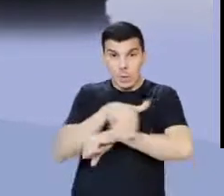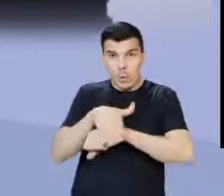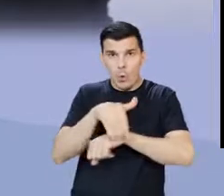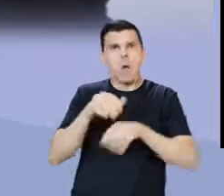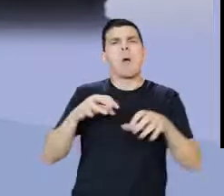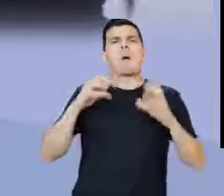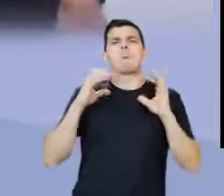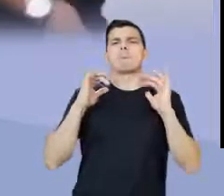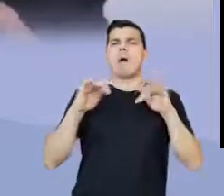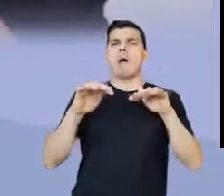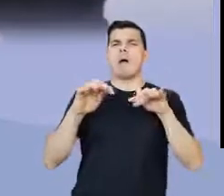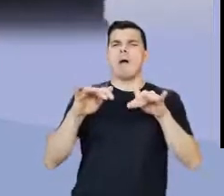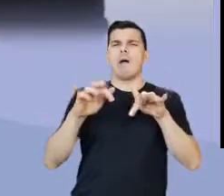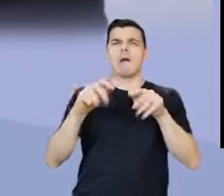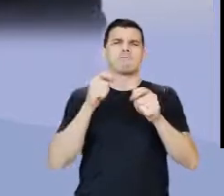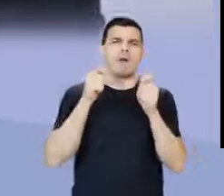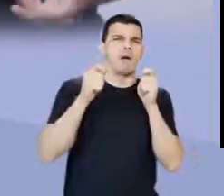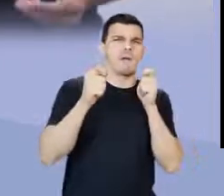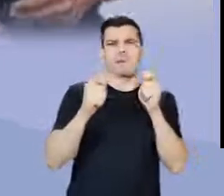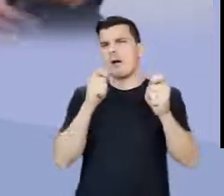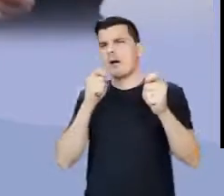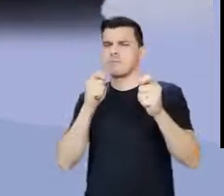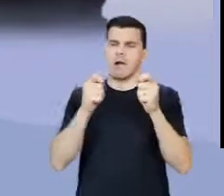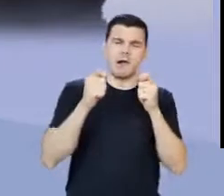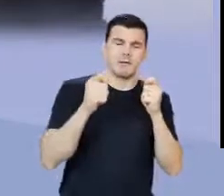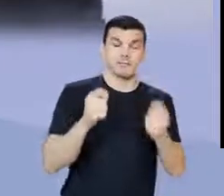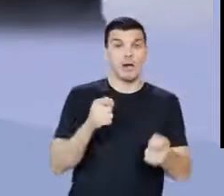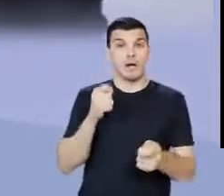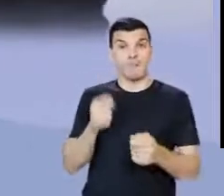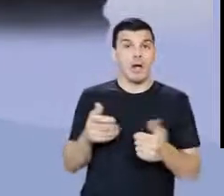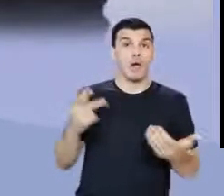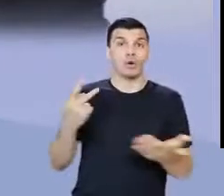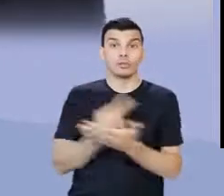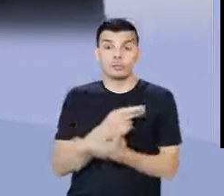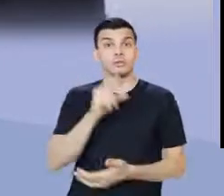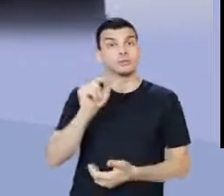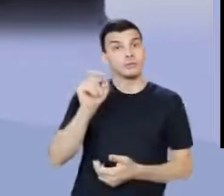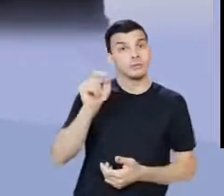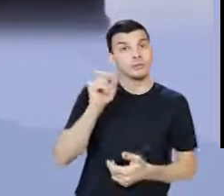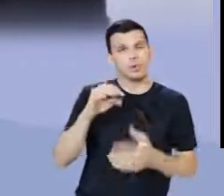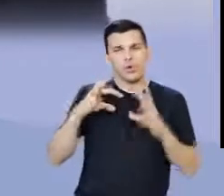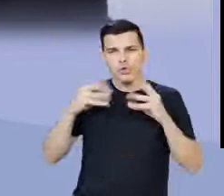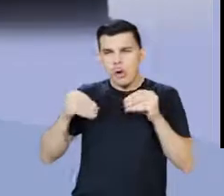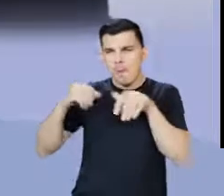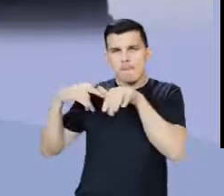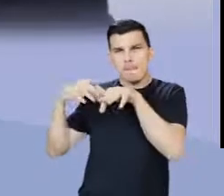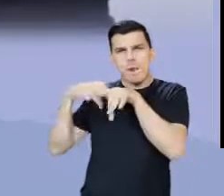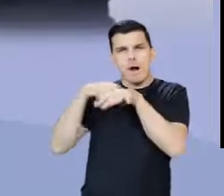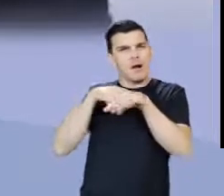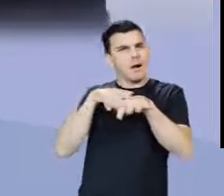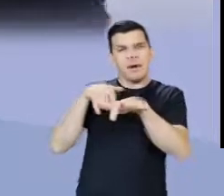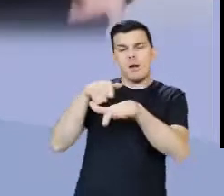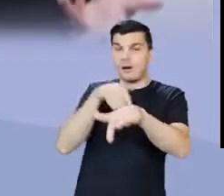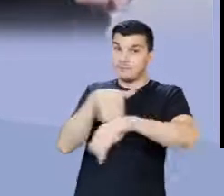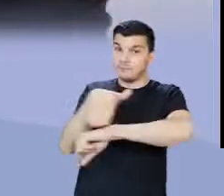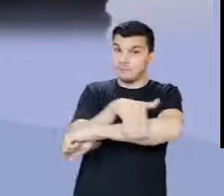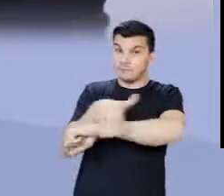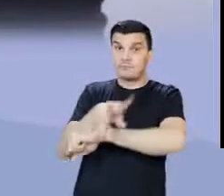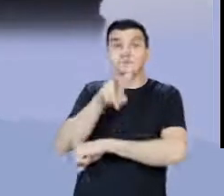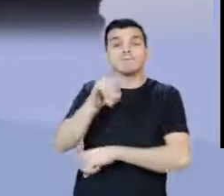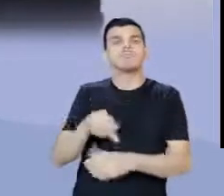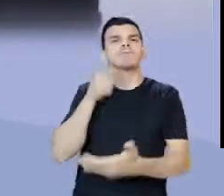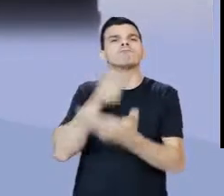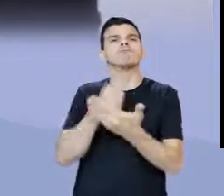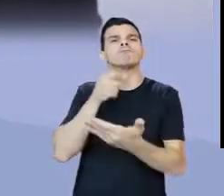eles estavam indo para a praia, se eles estavam indo ao shopping, se estavam ali sem saber o que era. Acontece que toda essa multidão nas